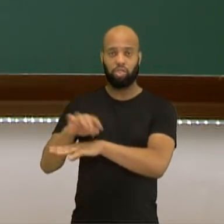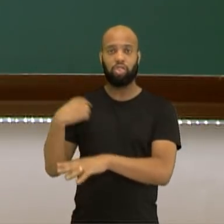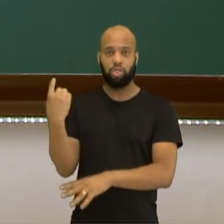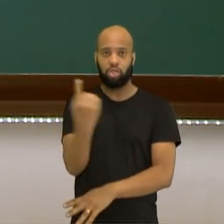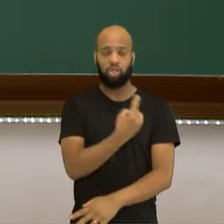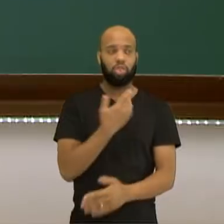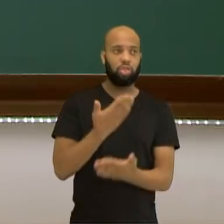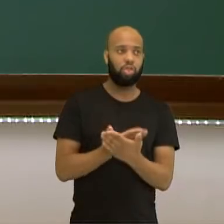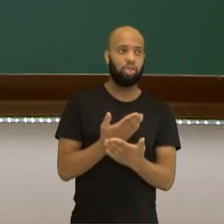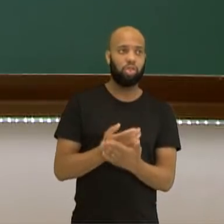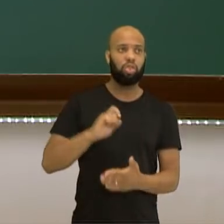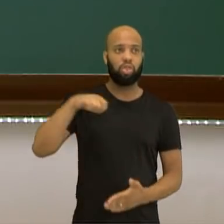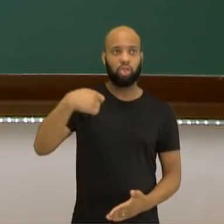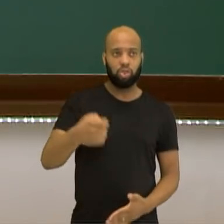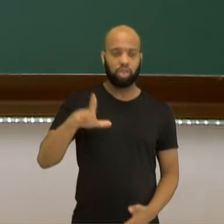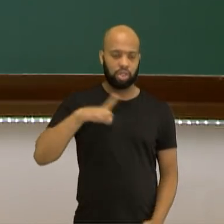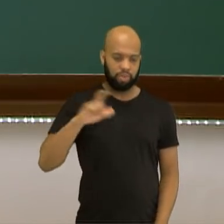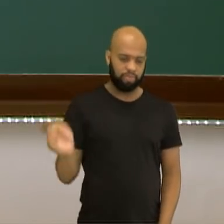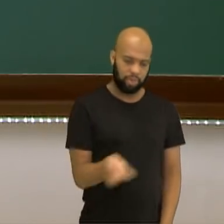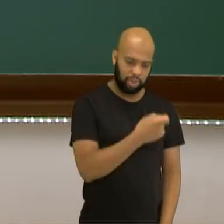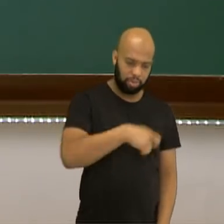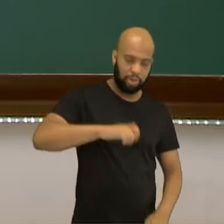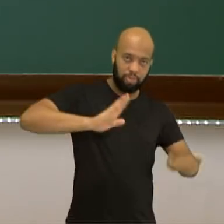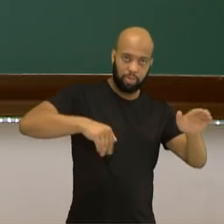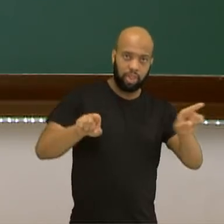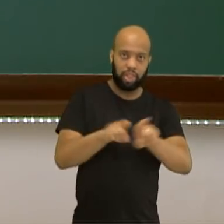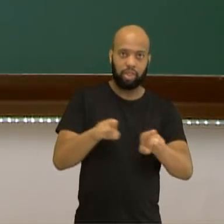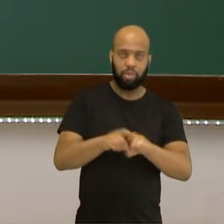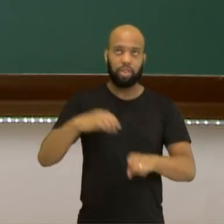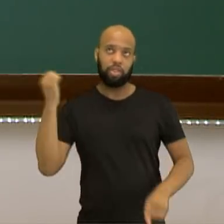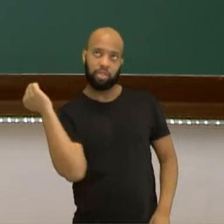nós falamos sobre o frescobol